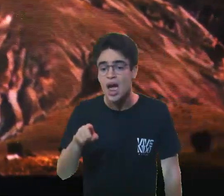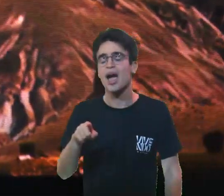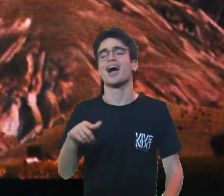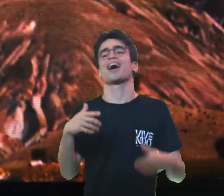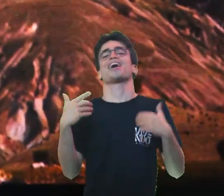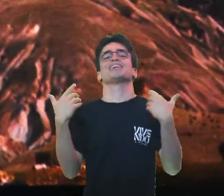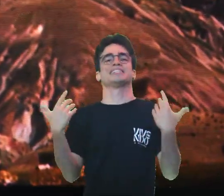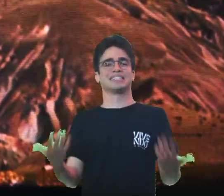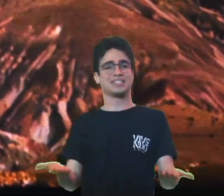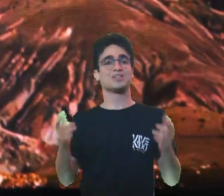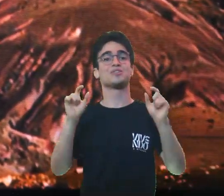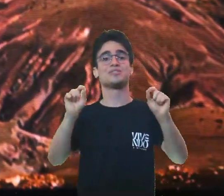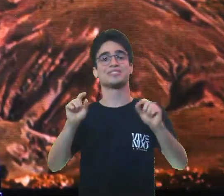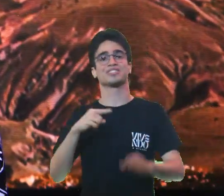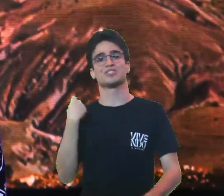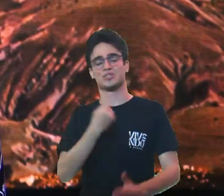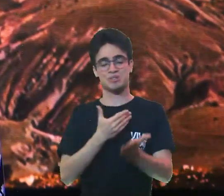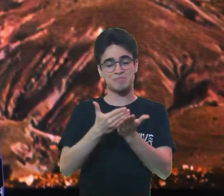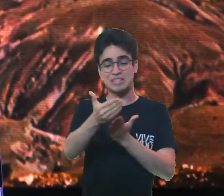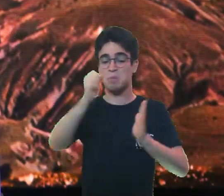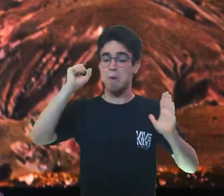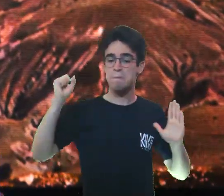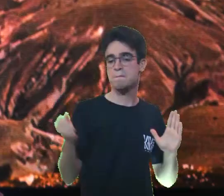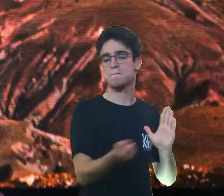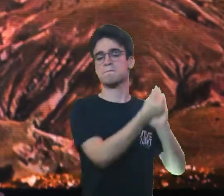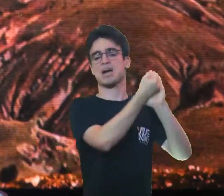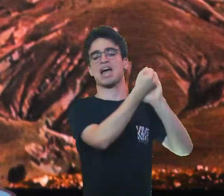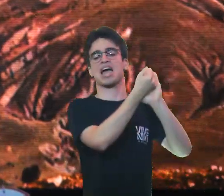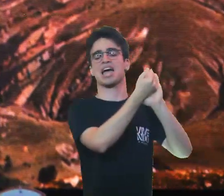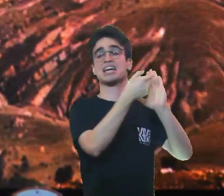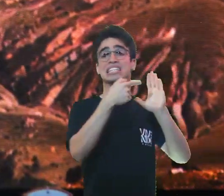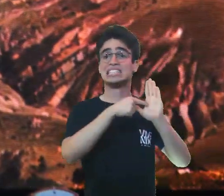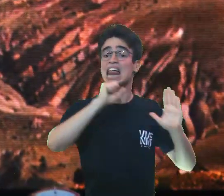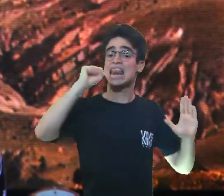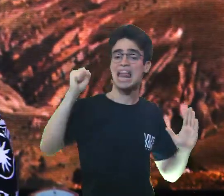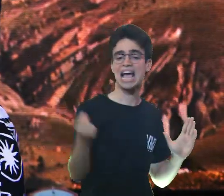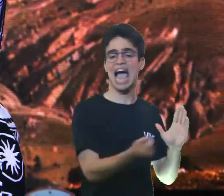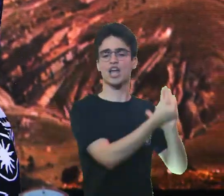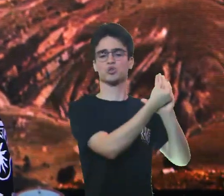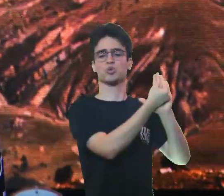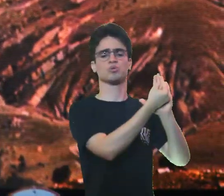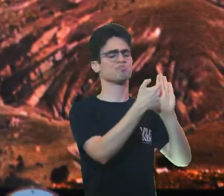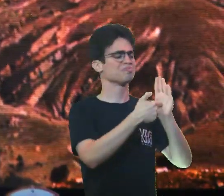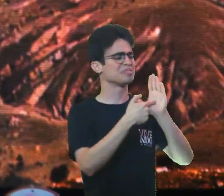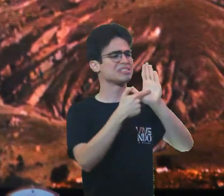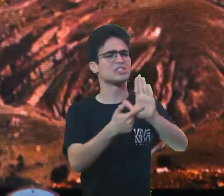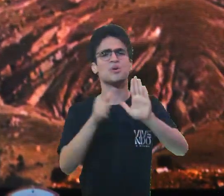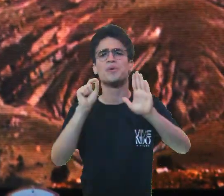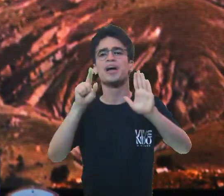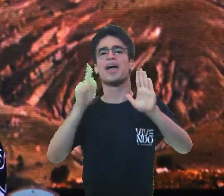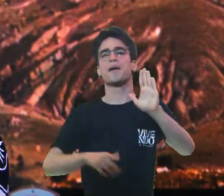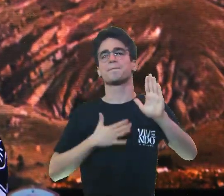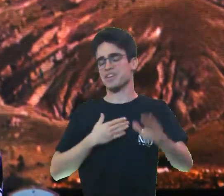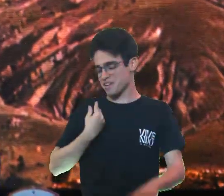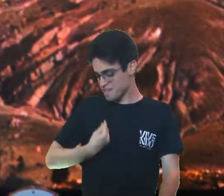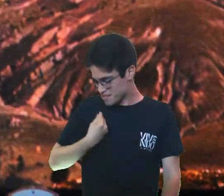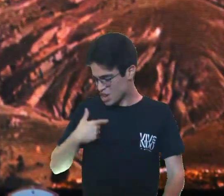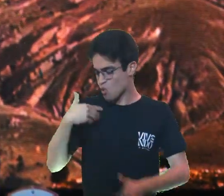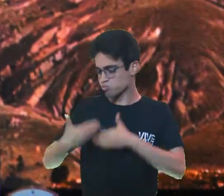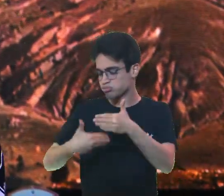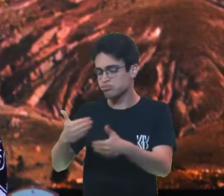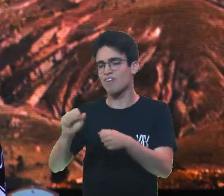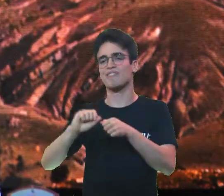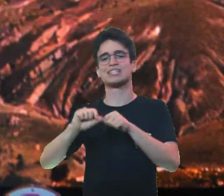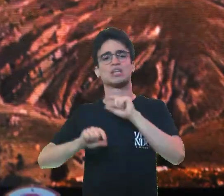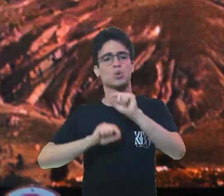a construir um legado. E o legado é aquilo que eu vou construindo através da minha vida, dos meus